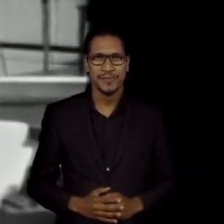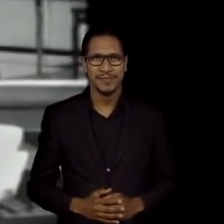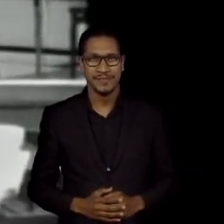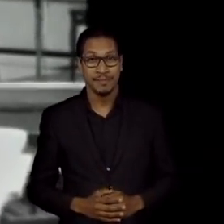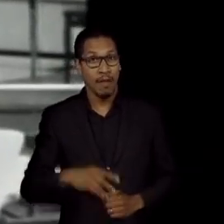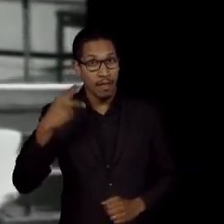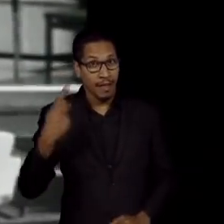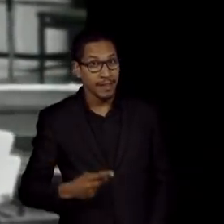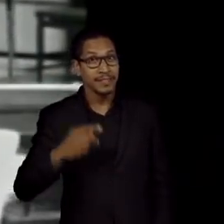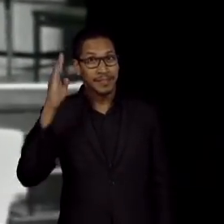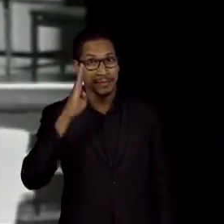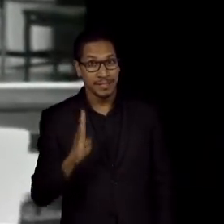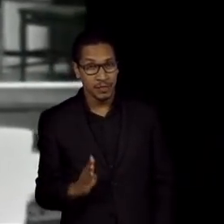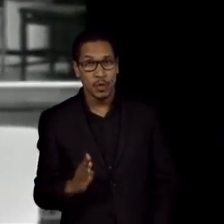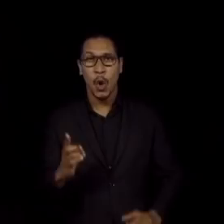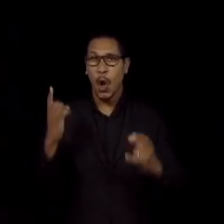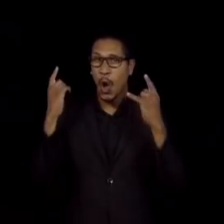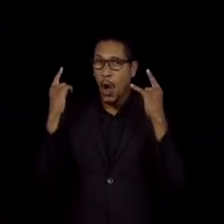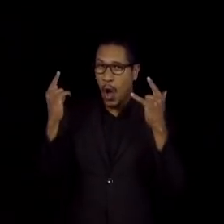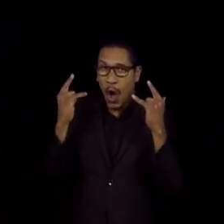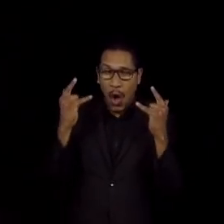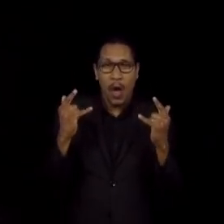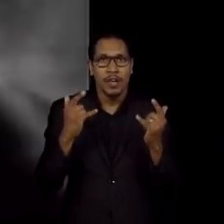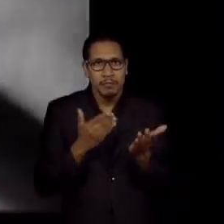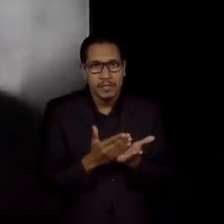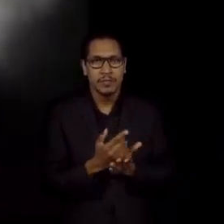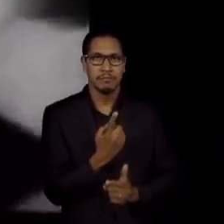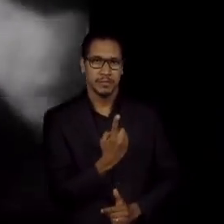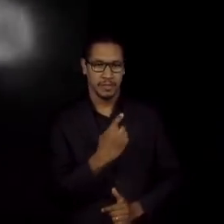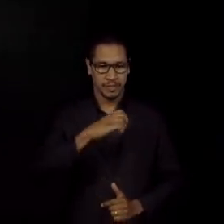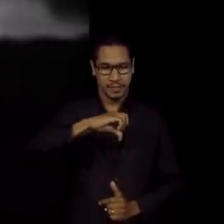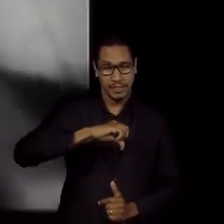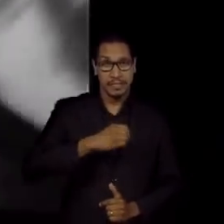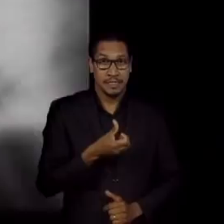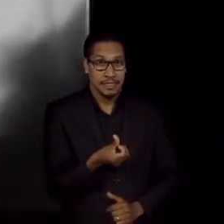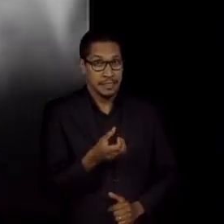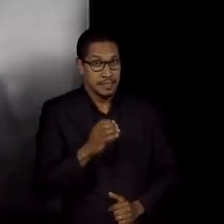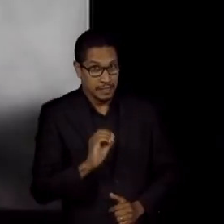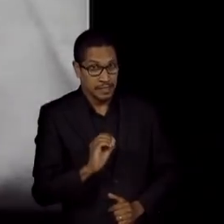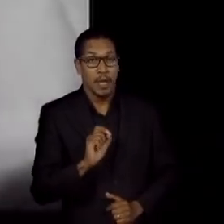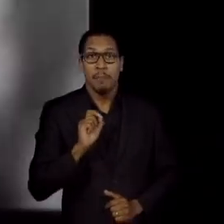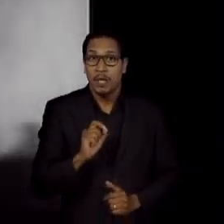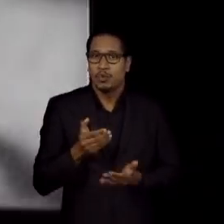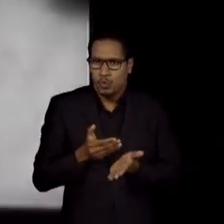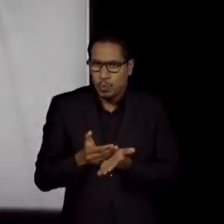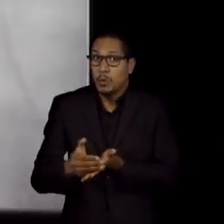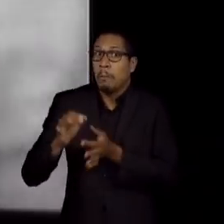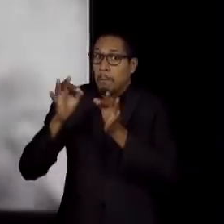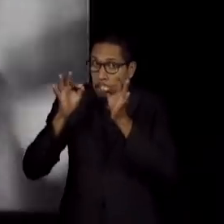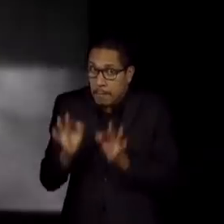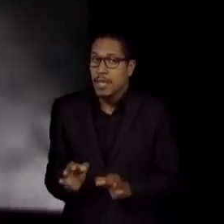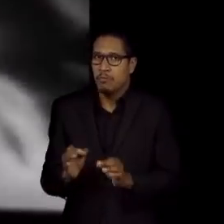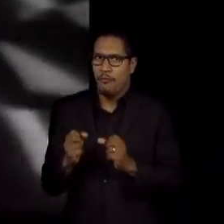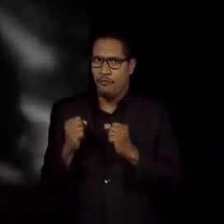No Brasil, o rock chegou com mais força nos anos 60, mas o grande impacto dessa onda aconteceu